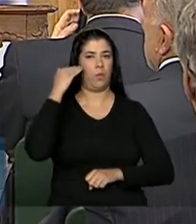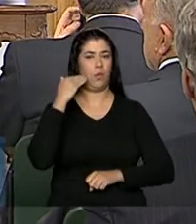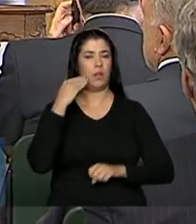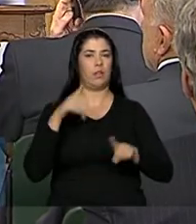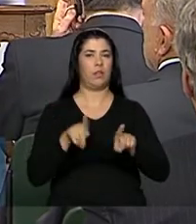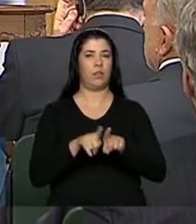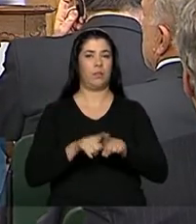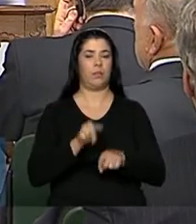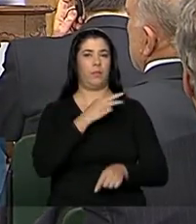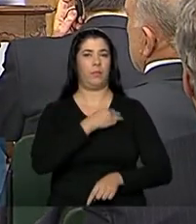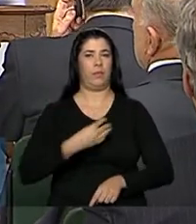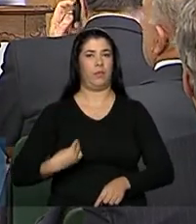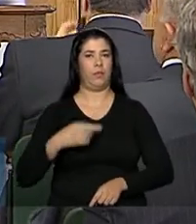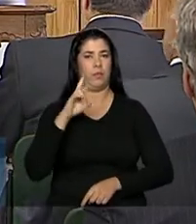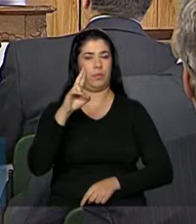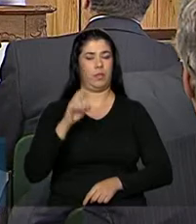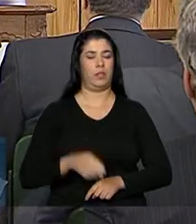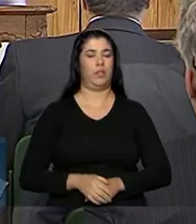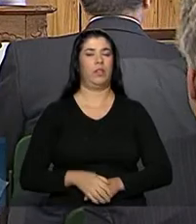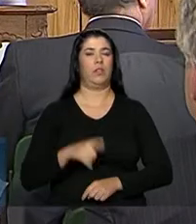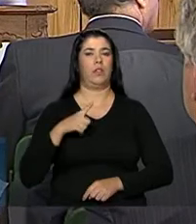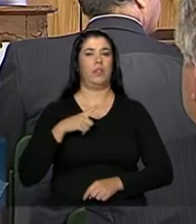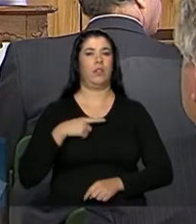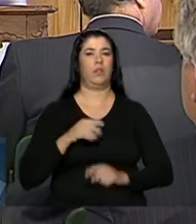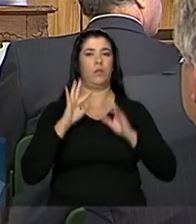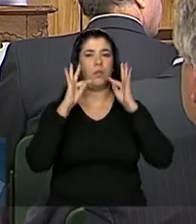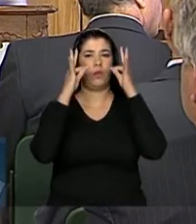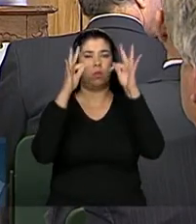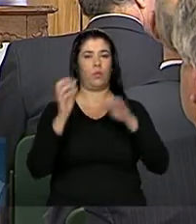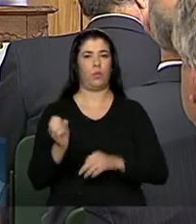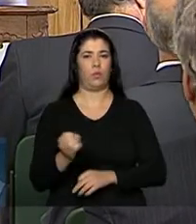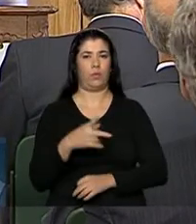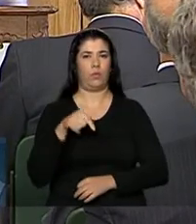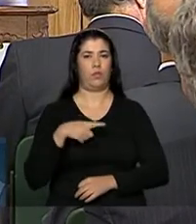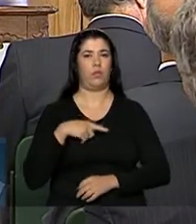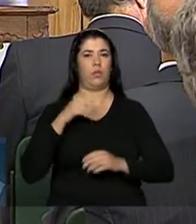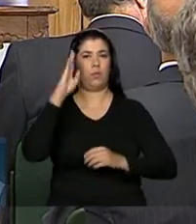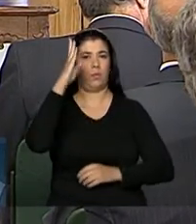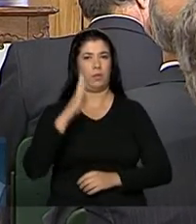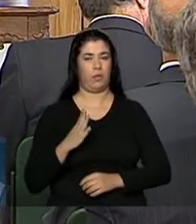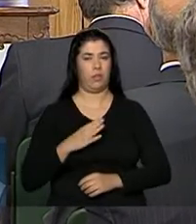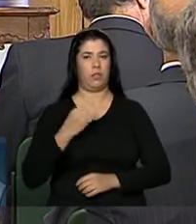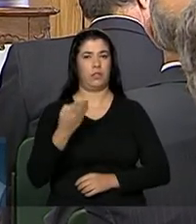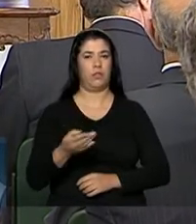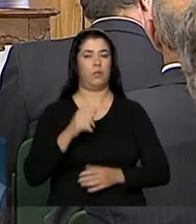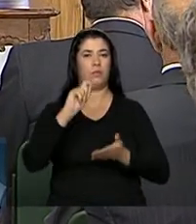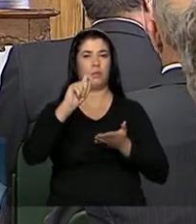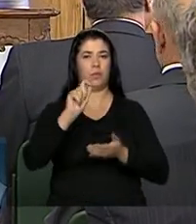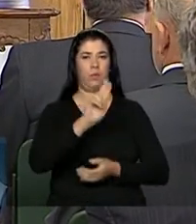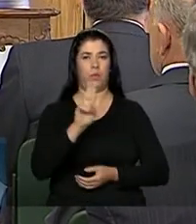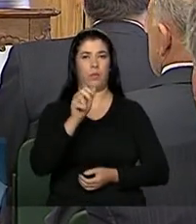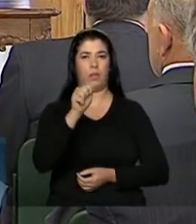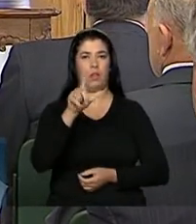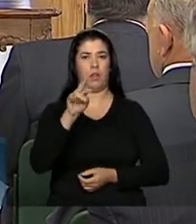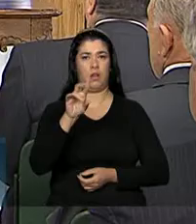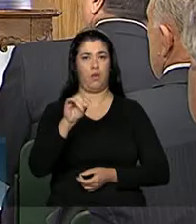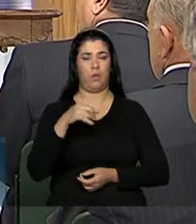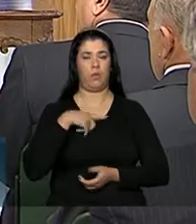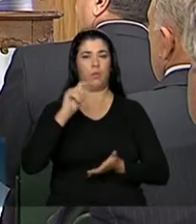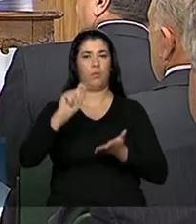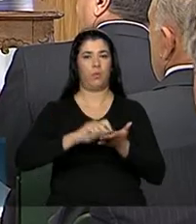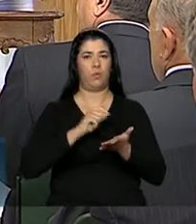da Ciência, Tecnologia e Inovação do Brasil, Aldo Rebelo, a assinarem memorando de entendimento em economia criativa